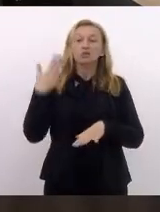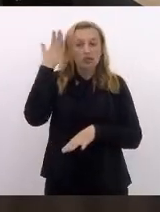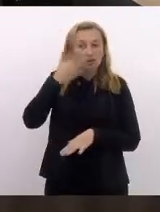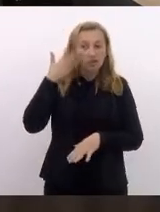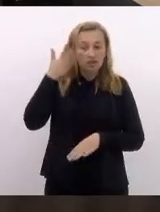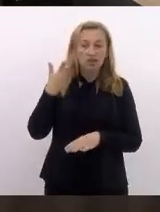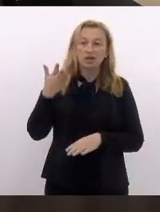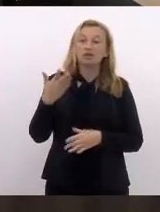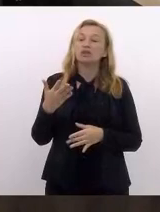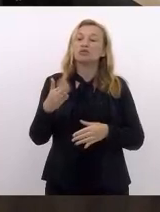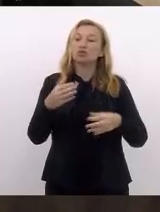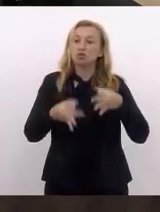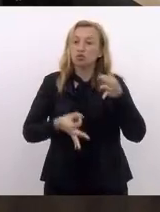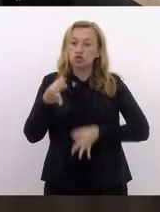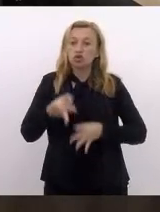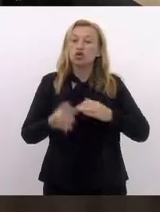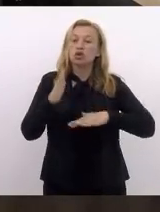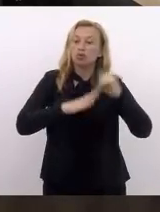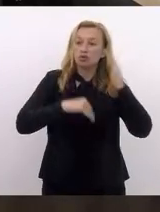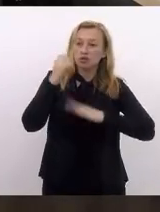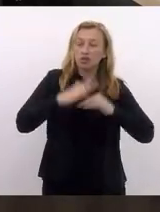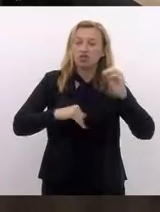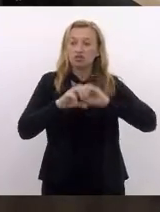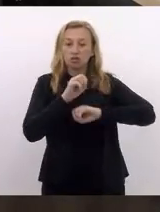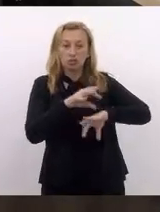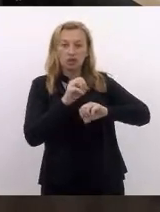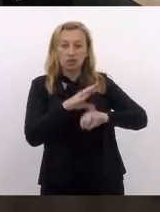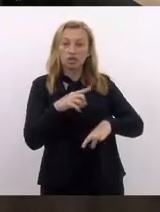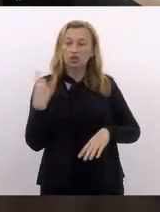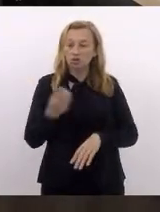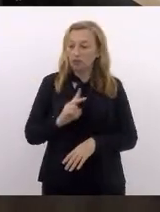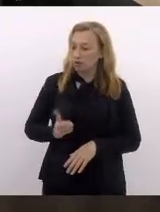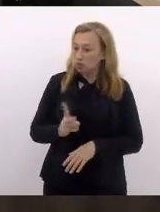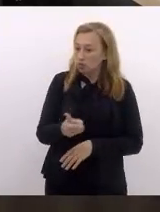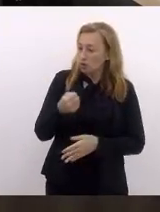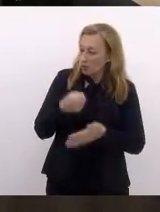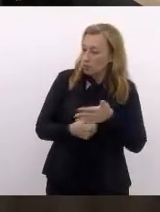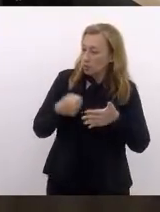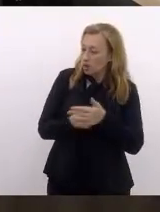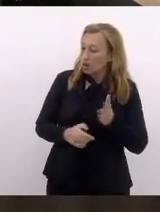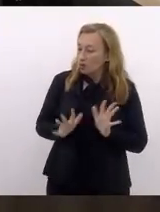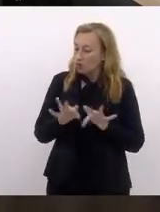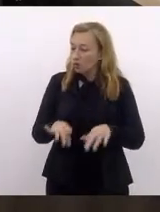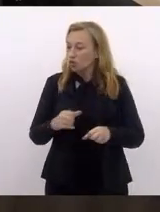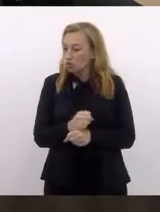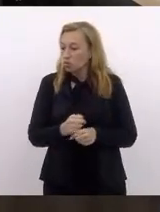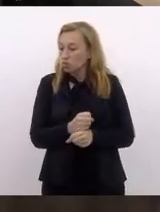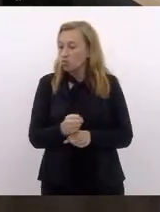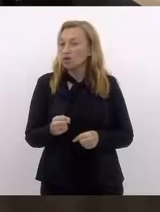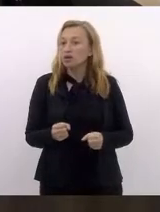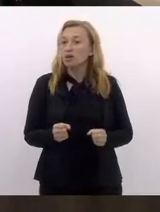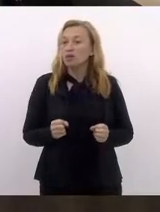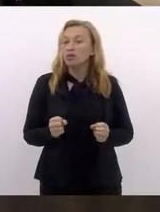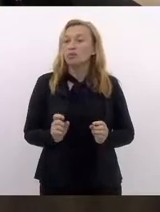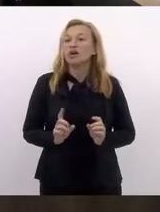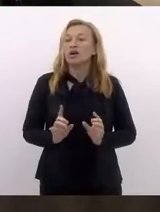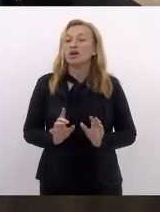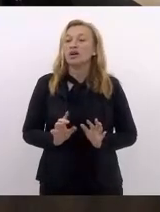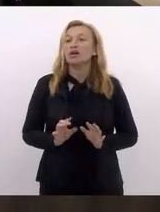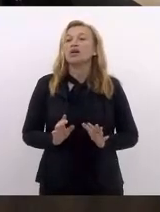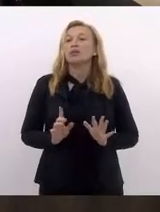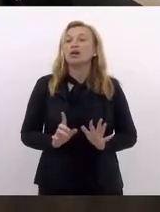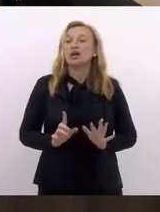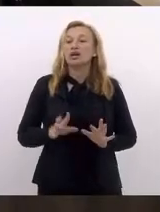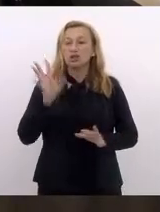está fazendo Justiça com os profissionais de educação e a gente vai continuar em cima até o final do ano para descongelar os enquadramentos